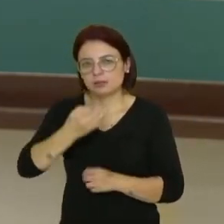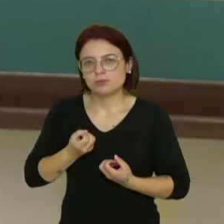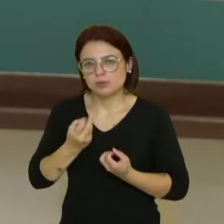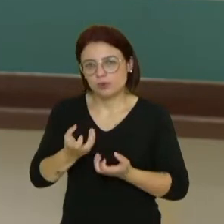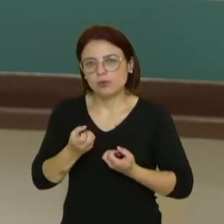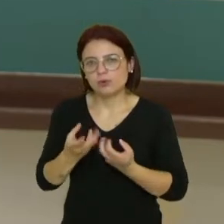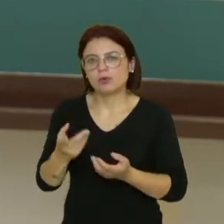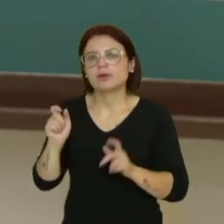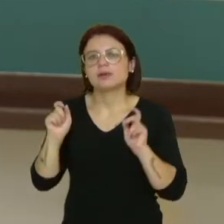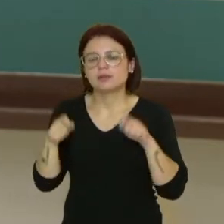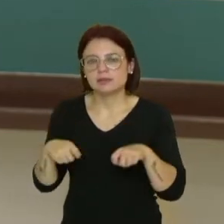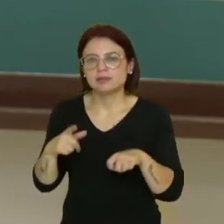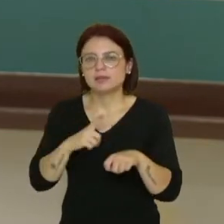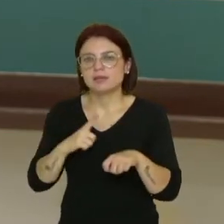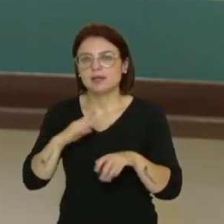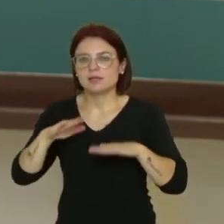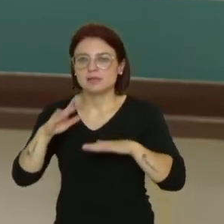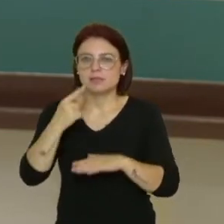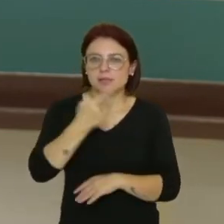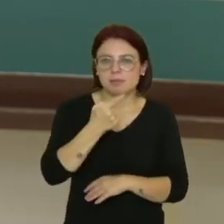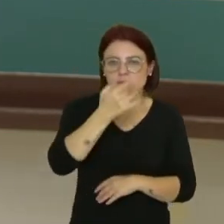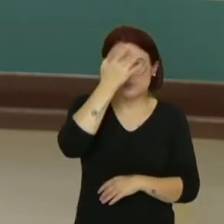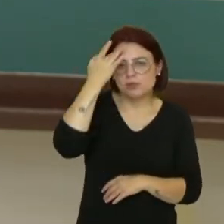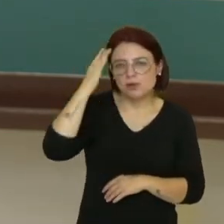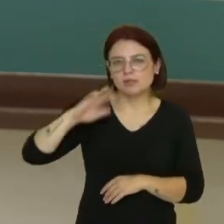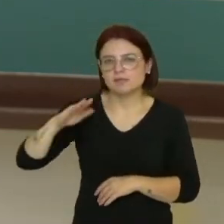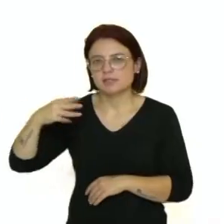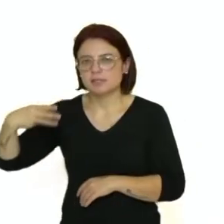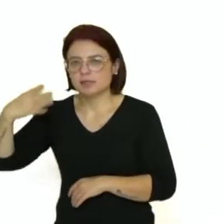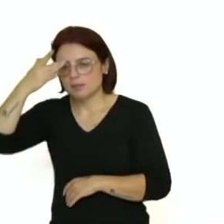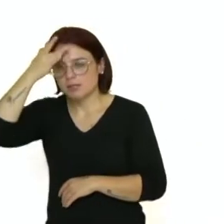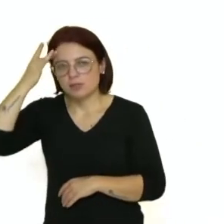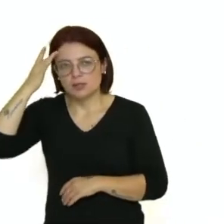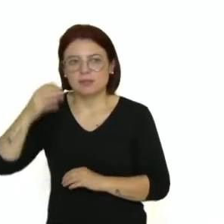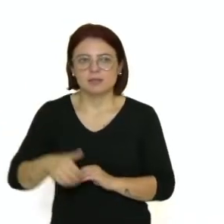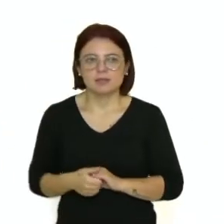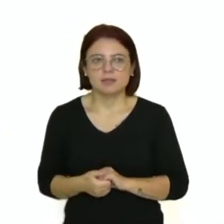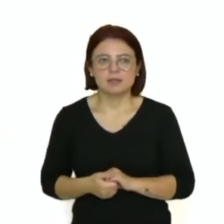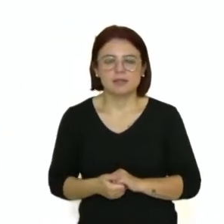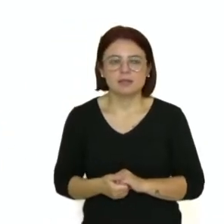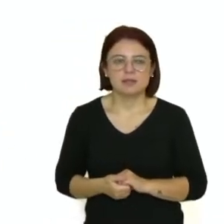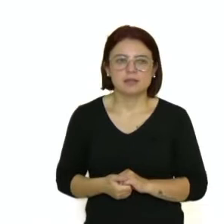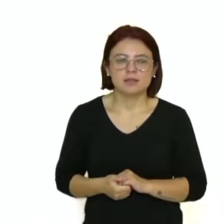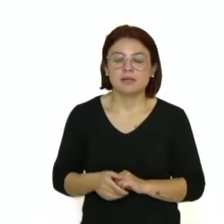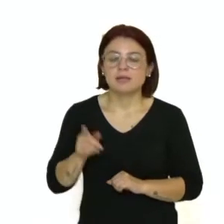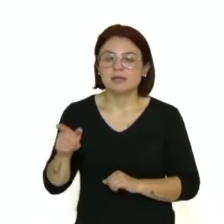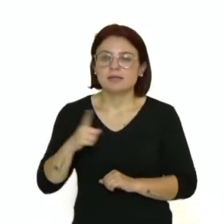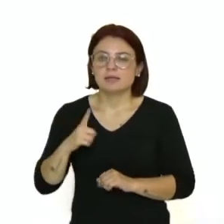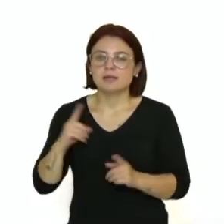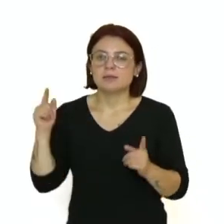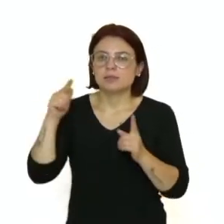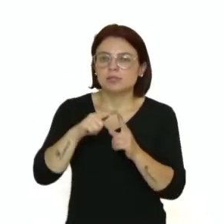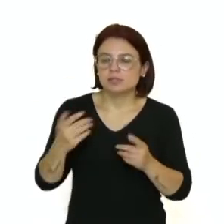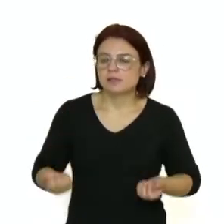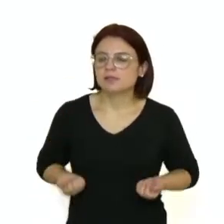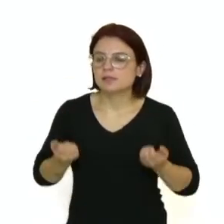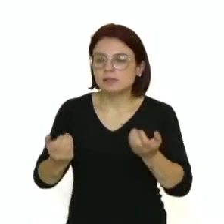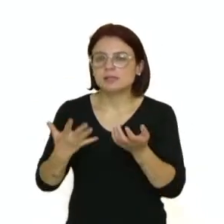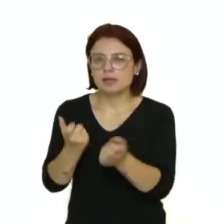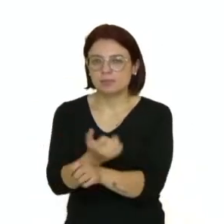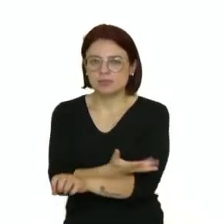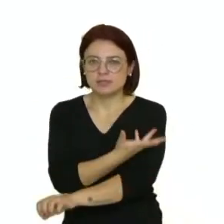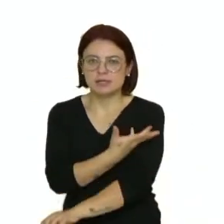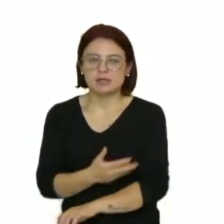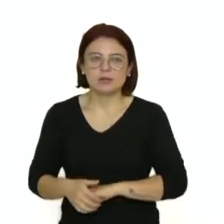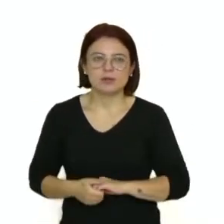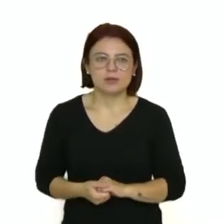narrador pode ser em primeira pessoa, em terceira pessoa. Ele tem o objetivo de emocionar,